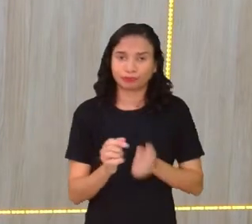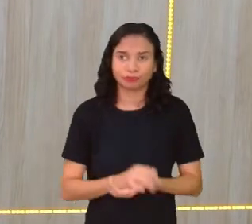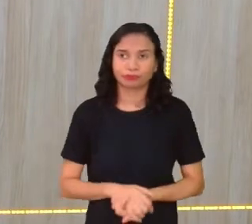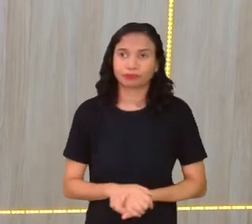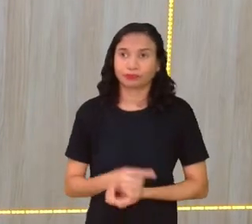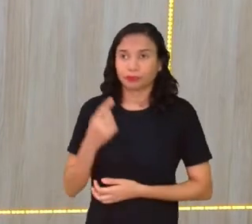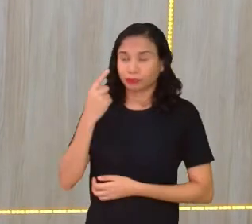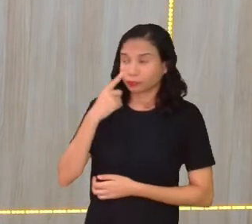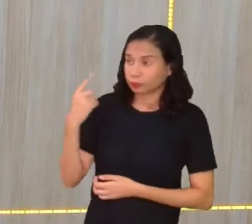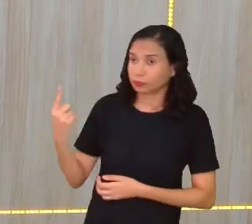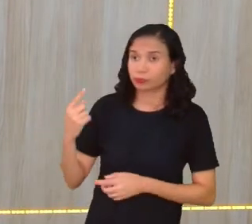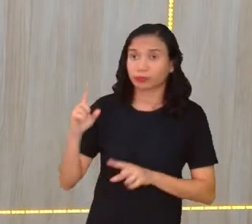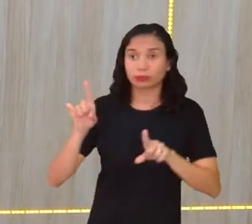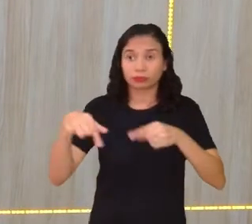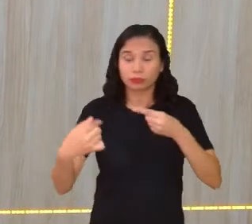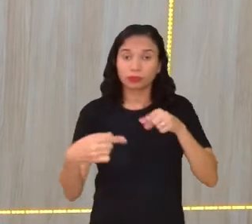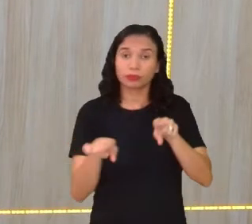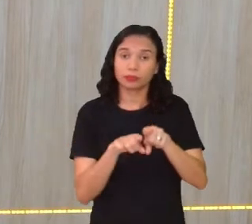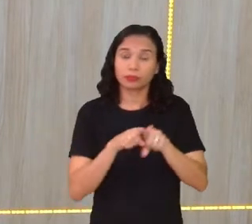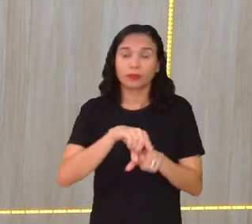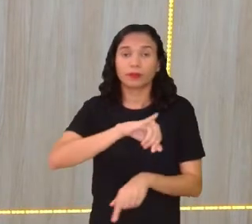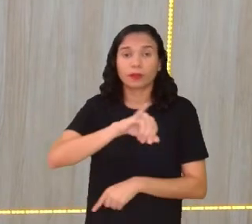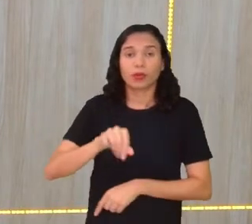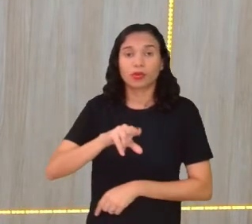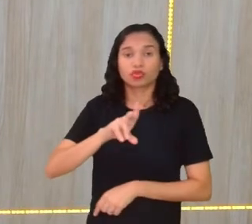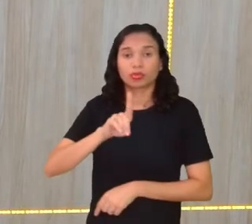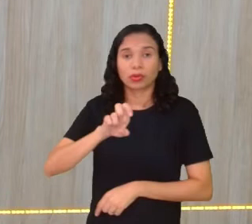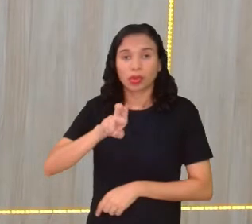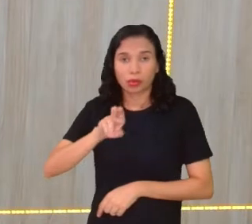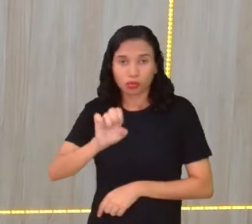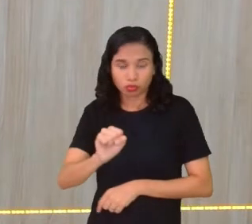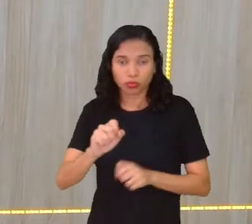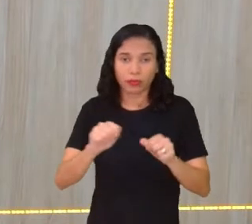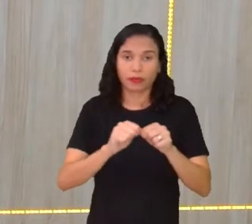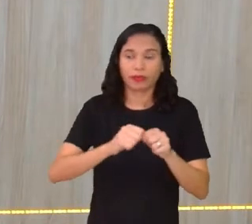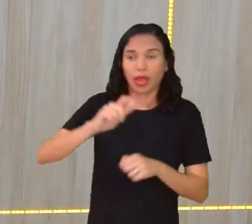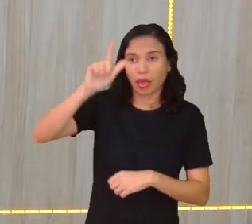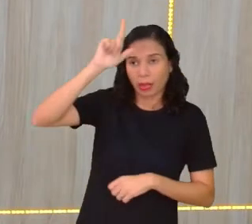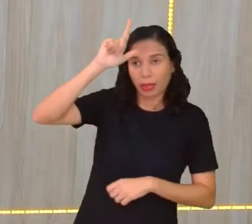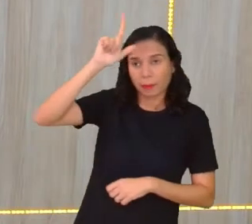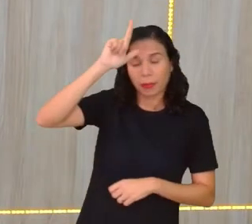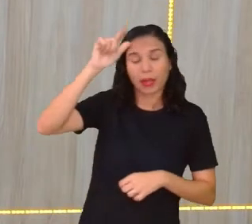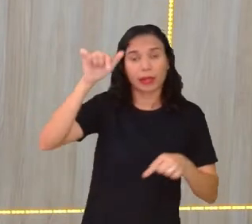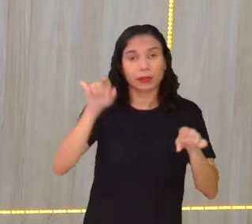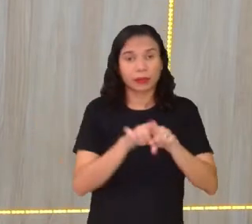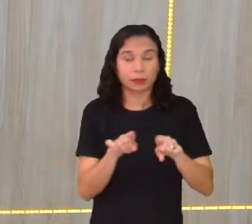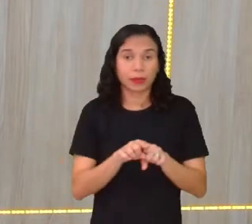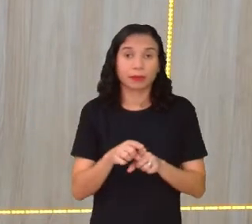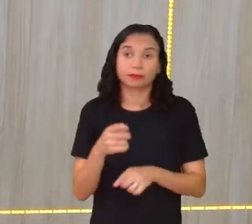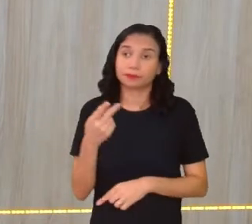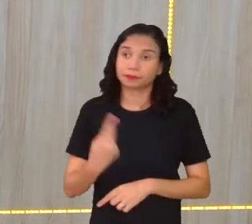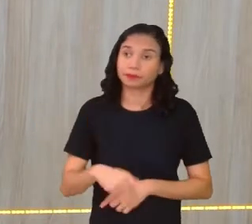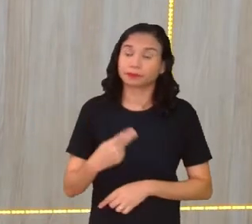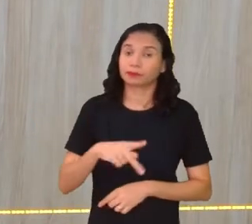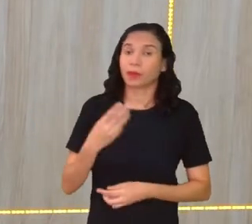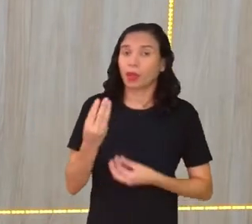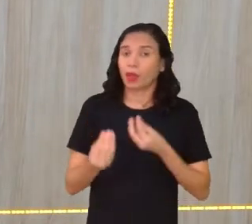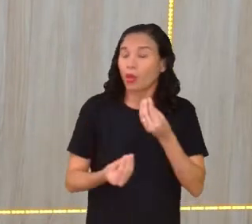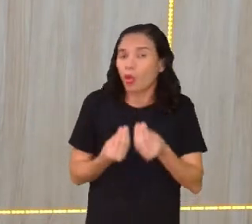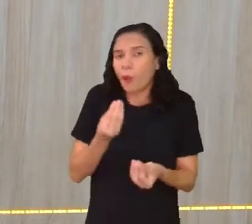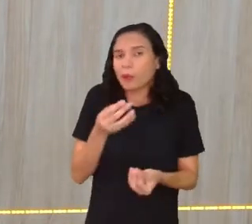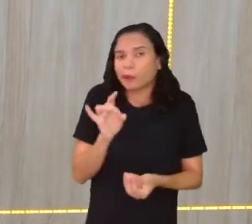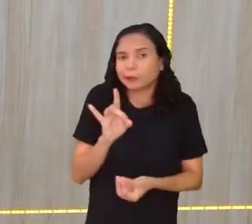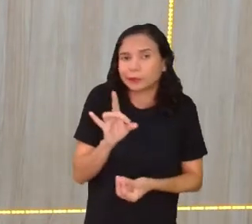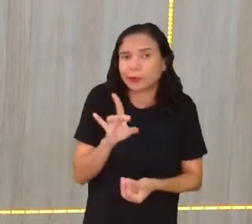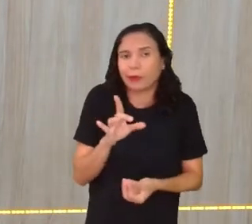A xenofobia contra judeus promovida, por exemplo, pela Alemanha nazista, né? Aqui não é apenas